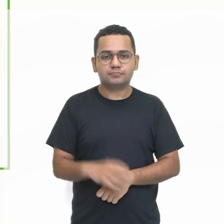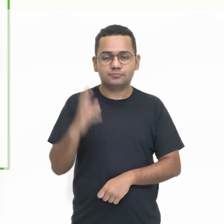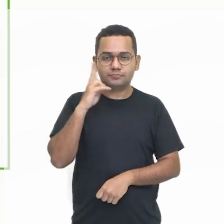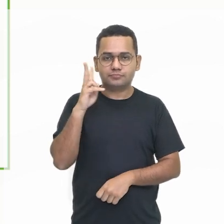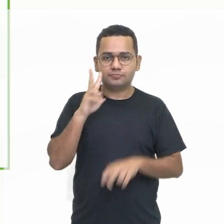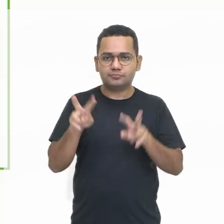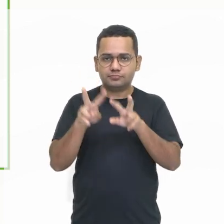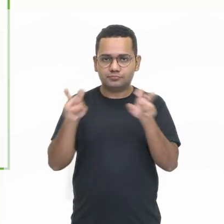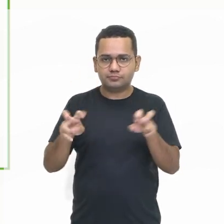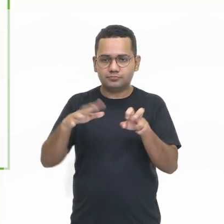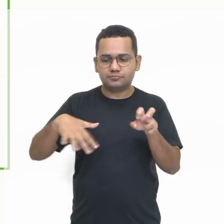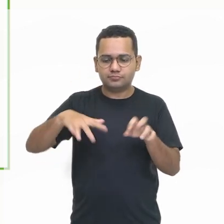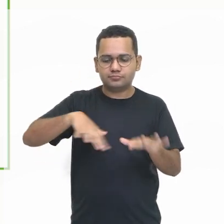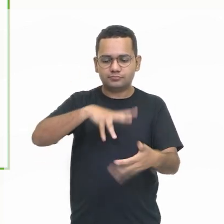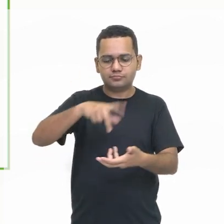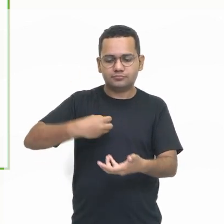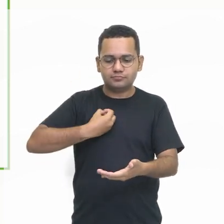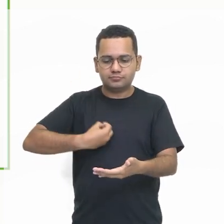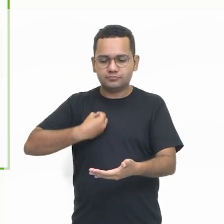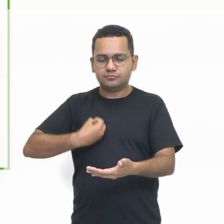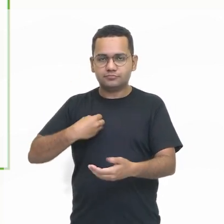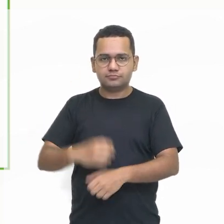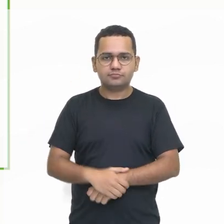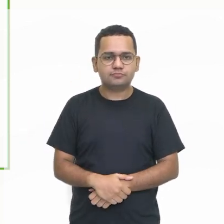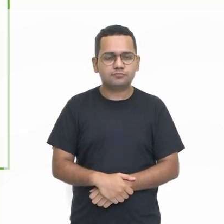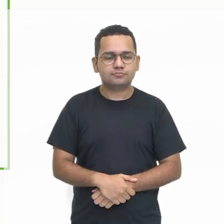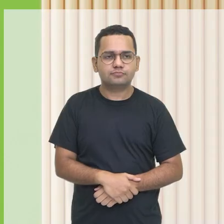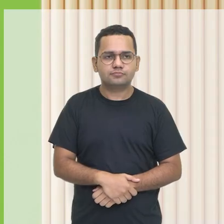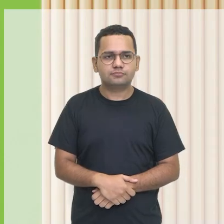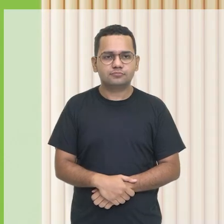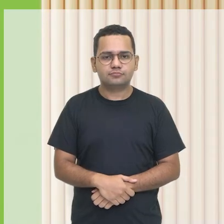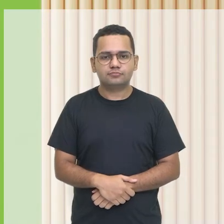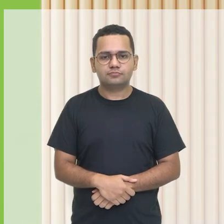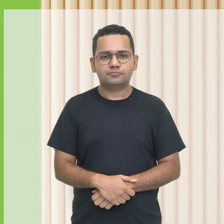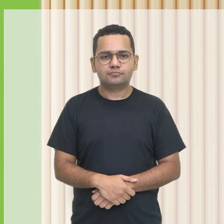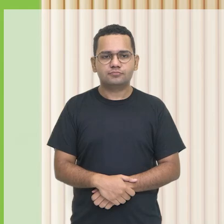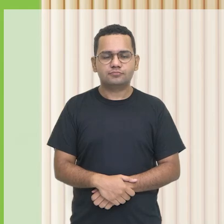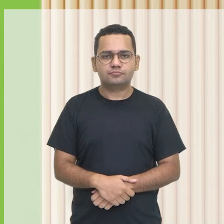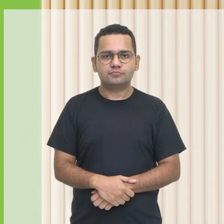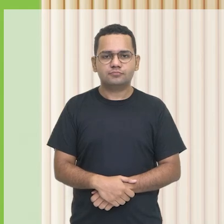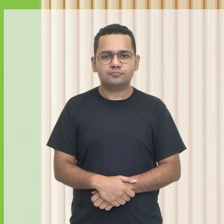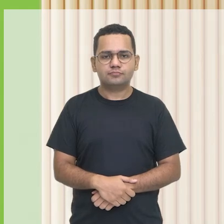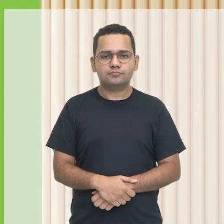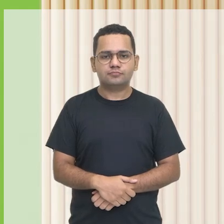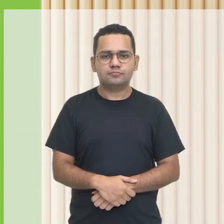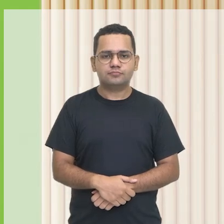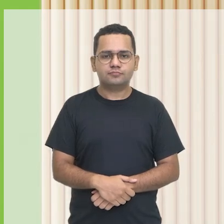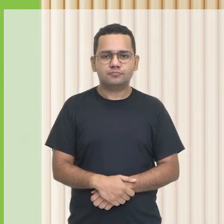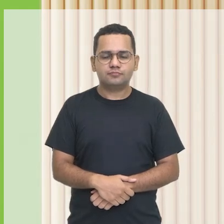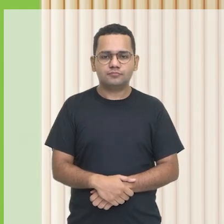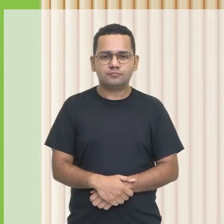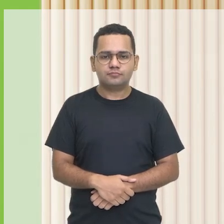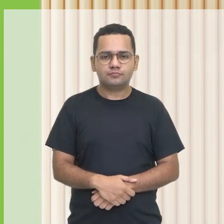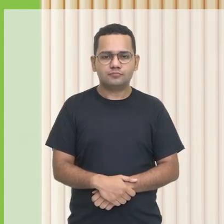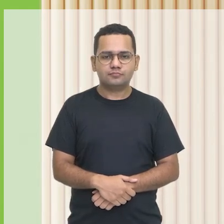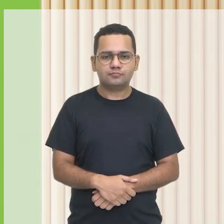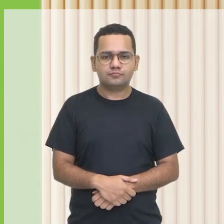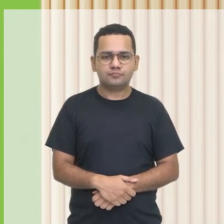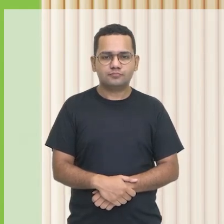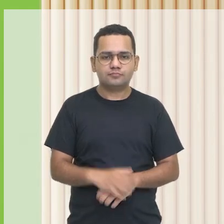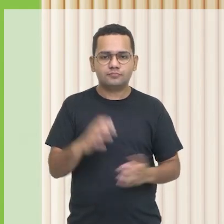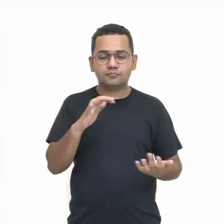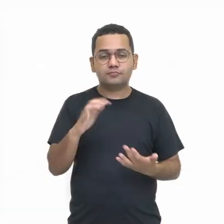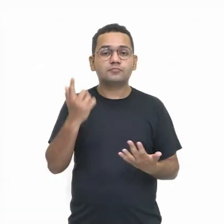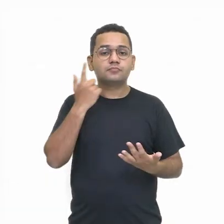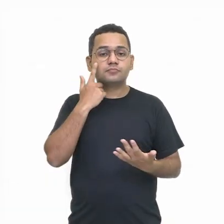sobre a origem, né, de como teria surgido o primeiro ser vivo. Vamos então relembrar sobre a classificação